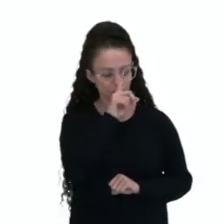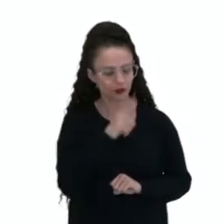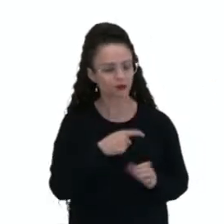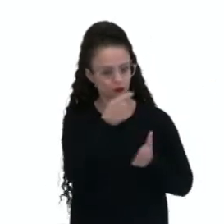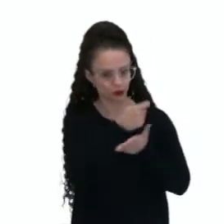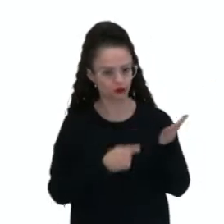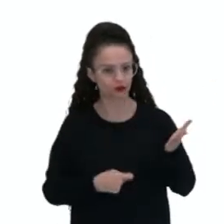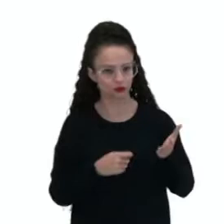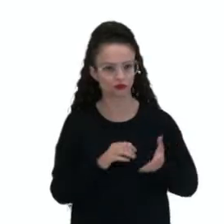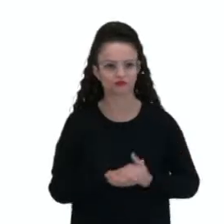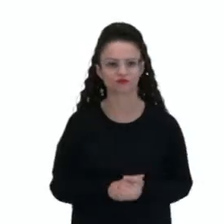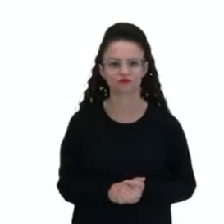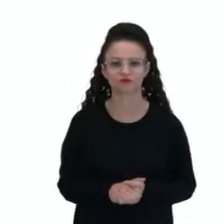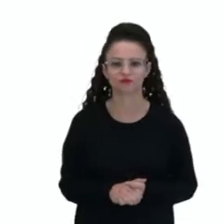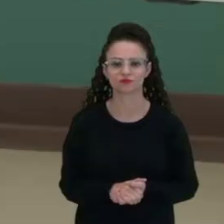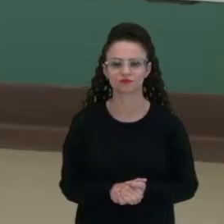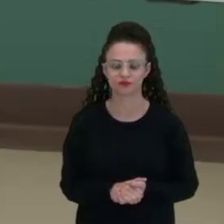escritor.